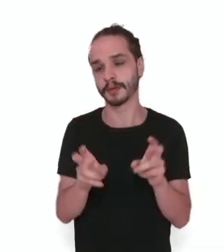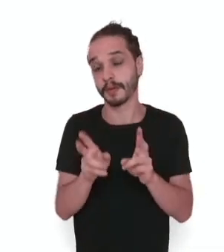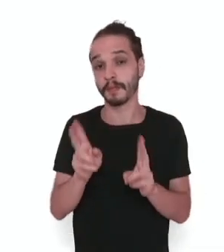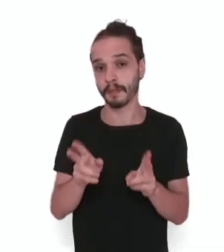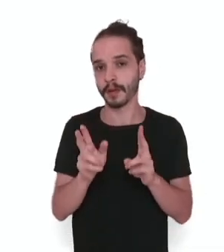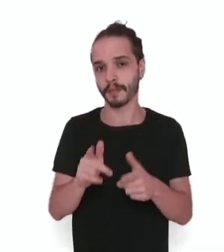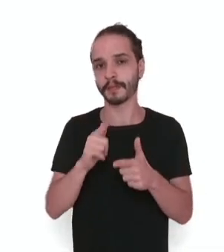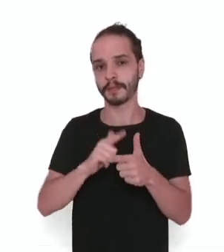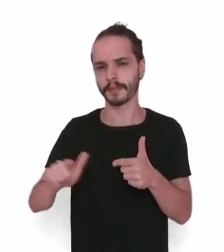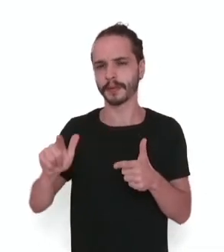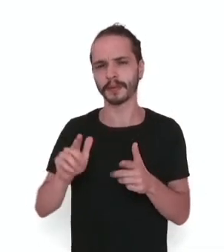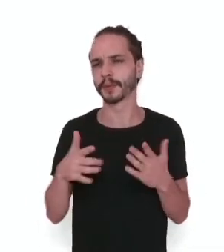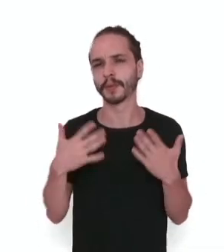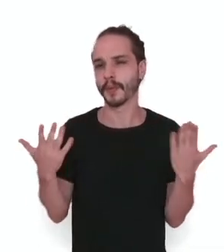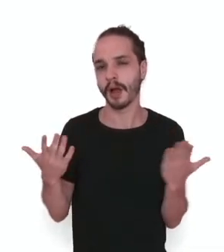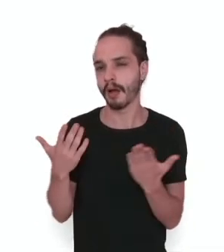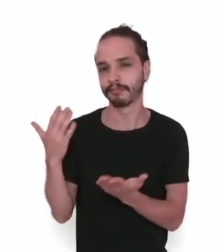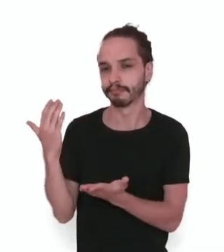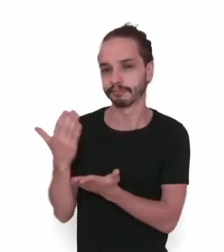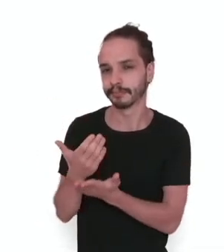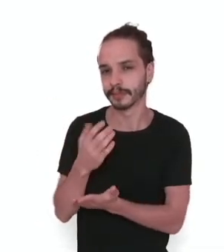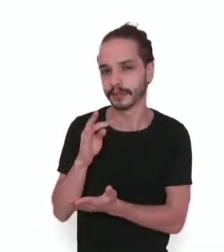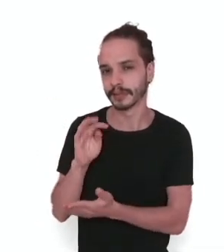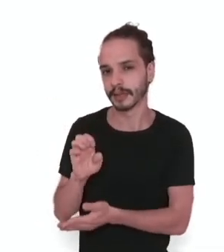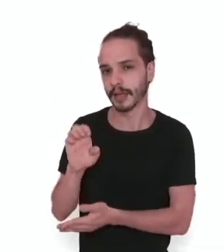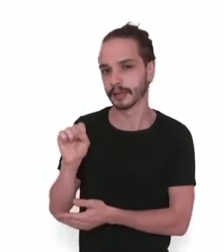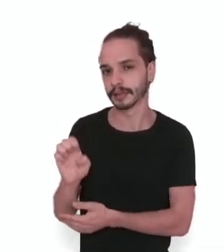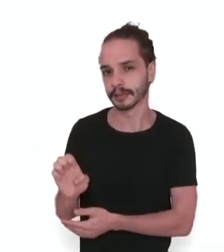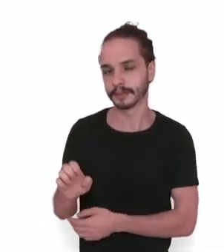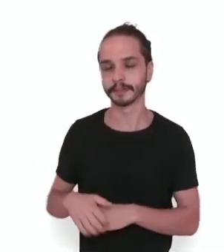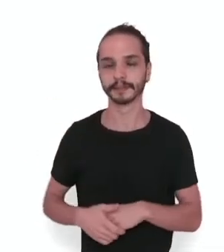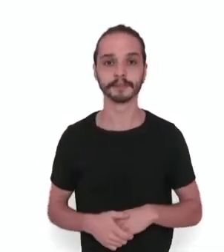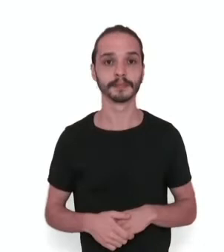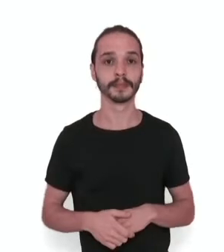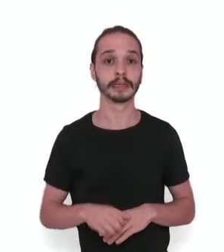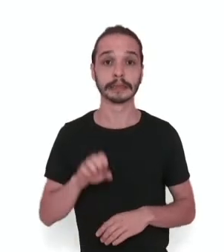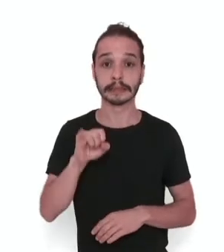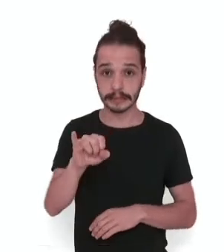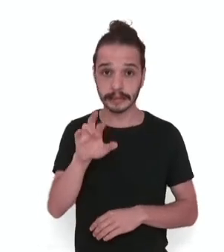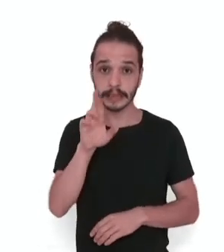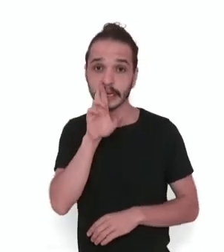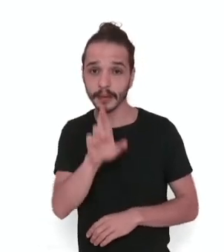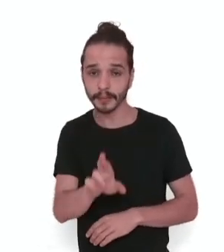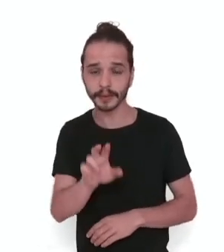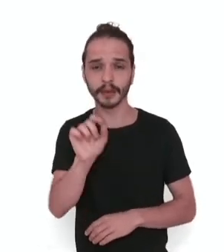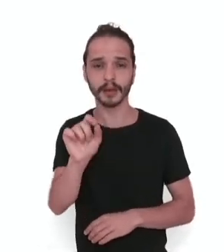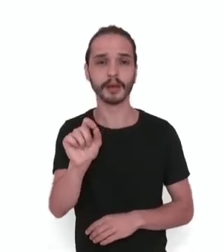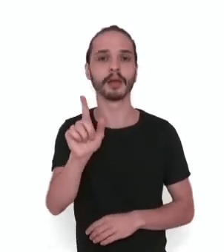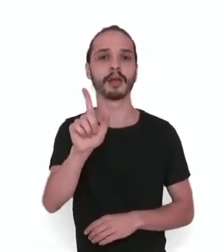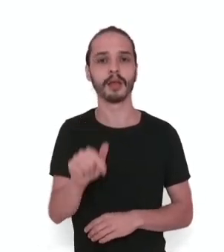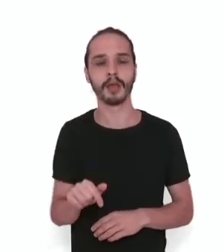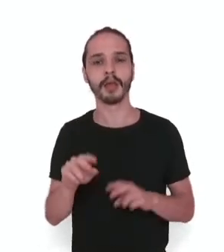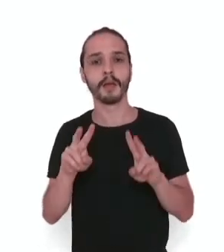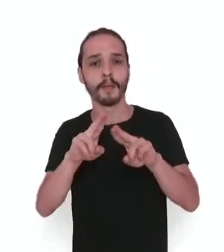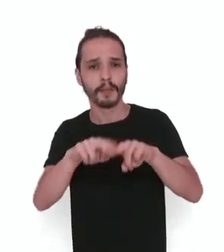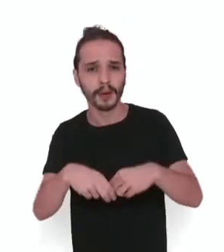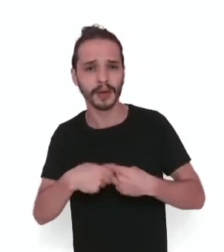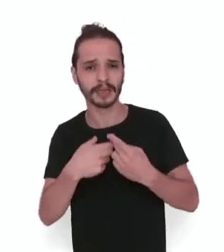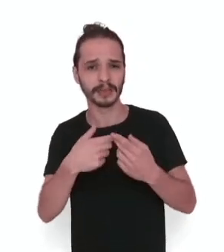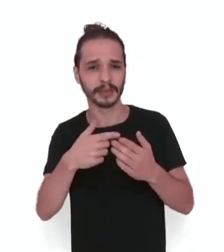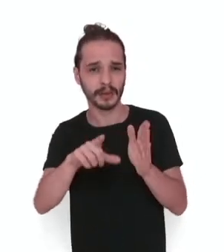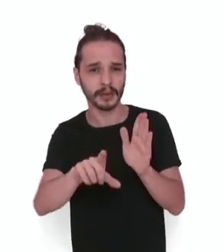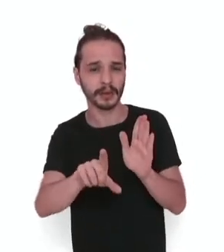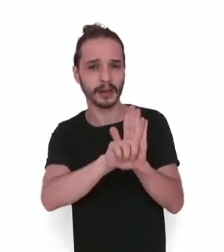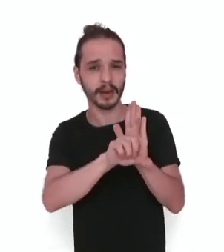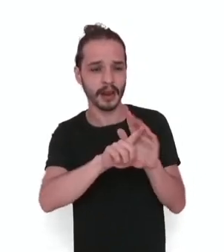problema. Qual seria essa tese? Então vejam, se vocês responderam que a tese de que o esvaziamento dos estádios ocorre pela proibição